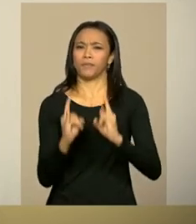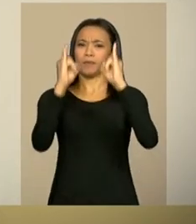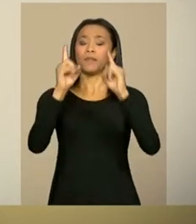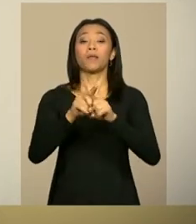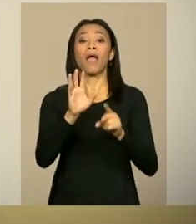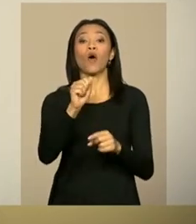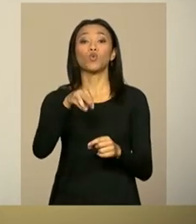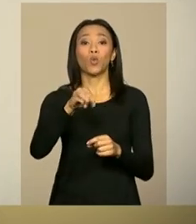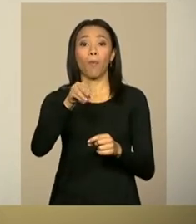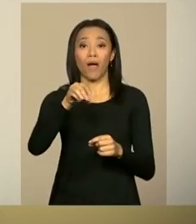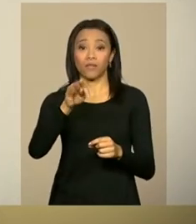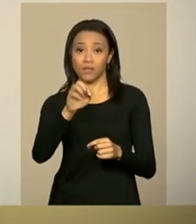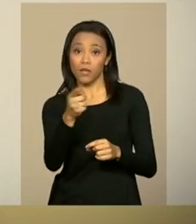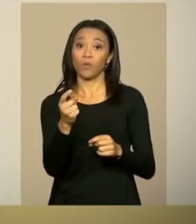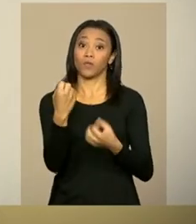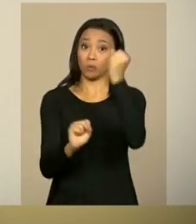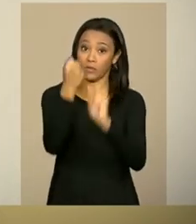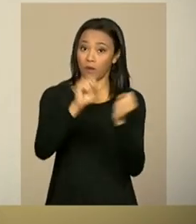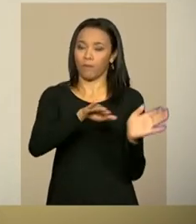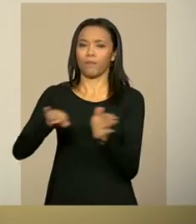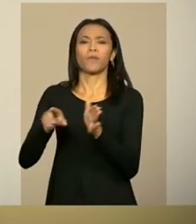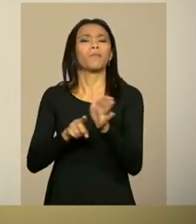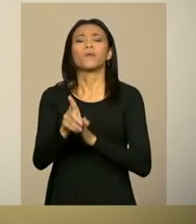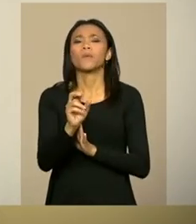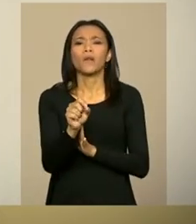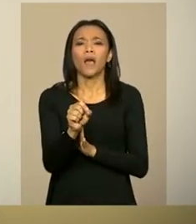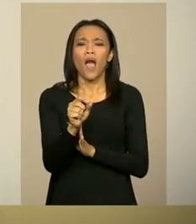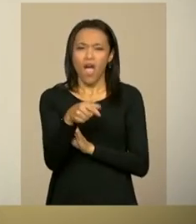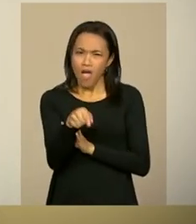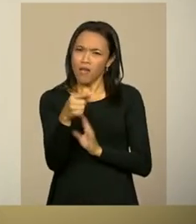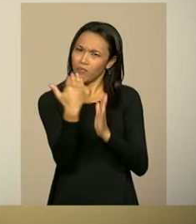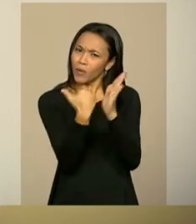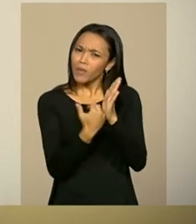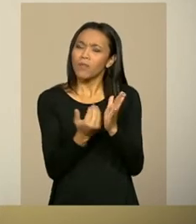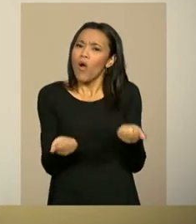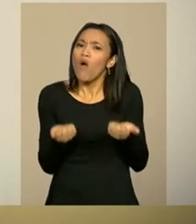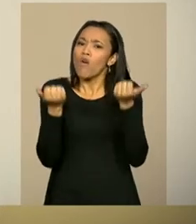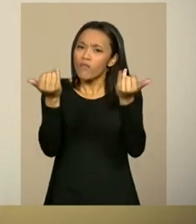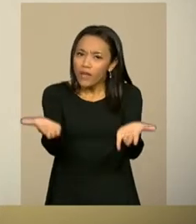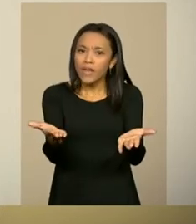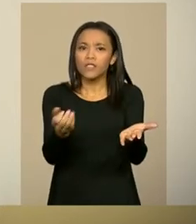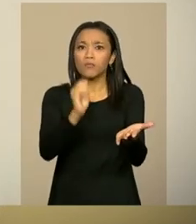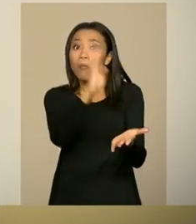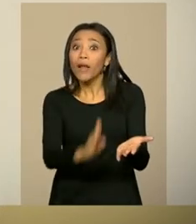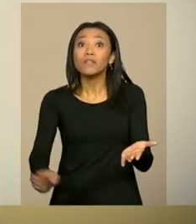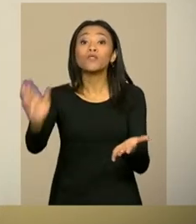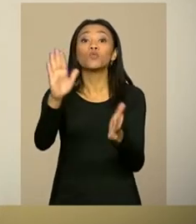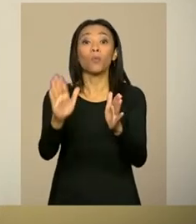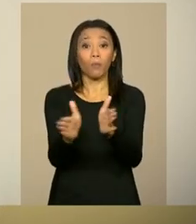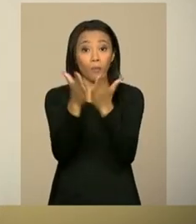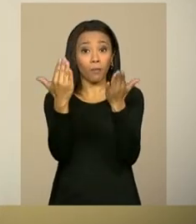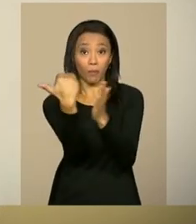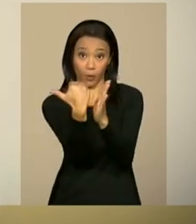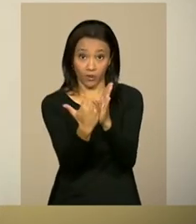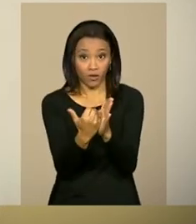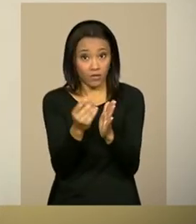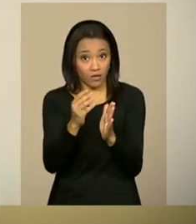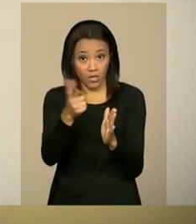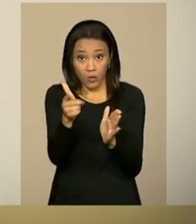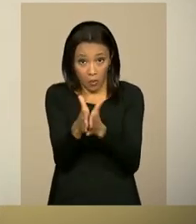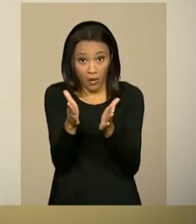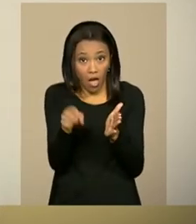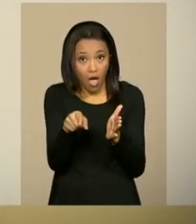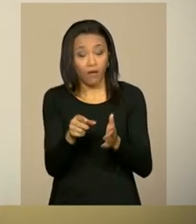automação industrial Presidente também oferece cursos para o pessoal do Brasil sem miséria não é assim